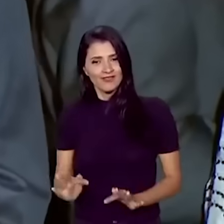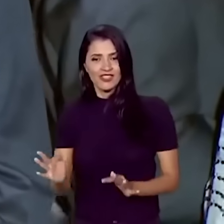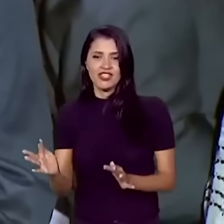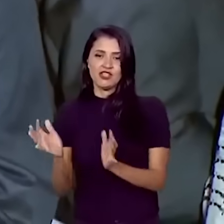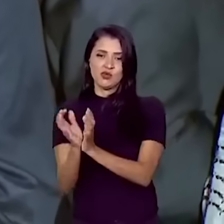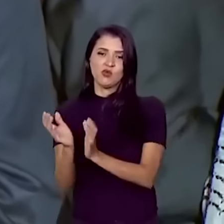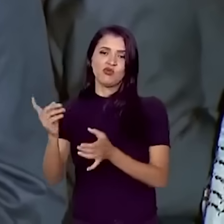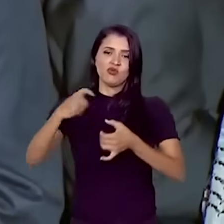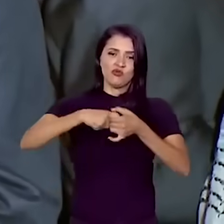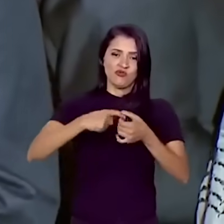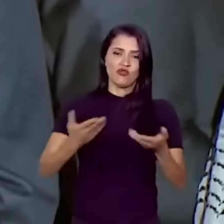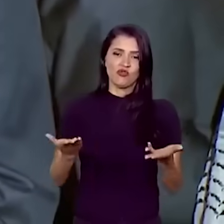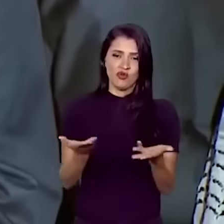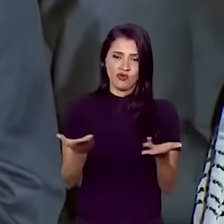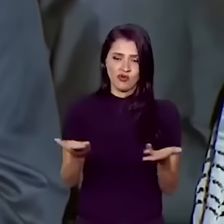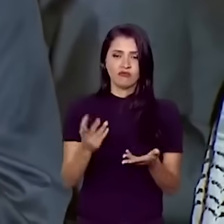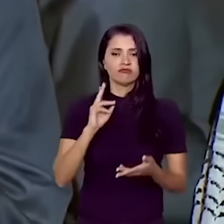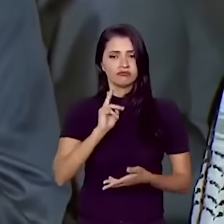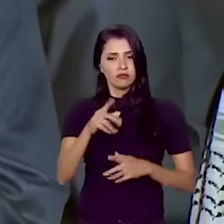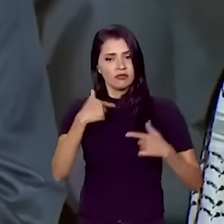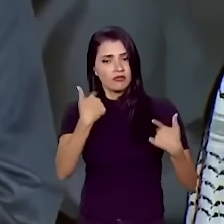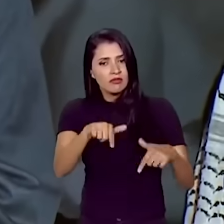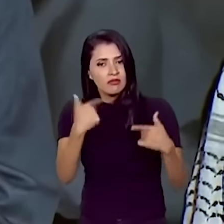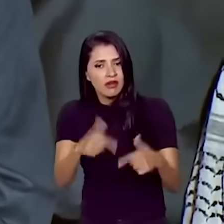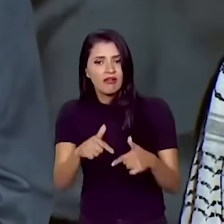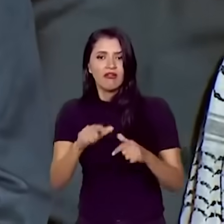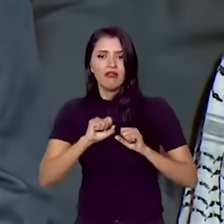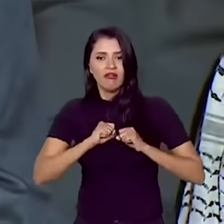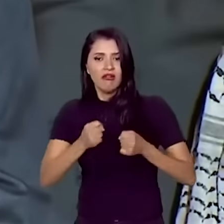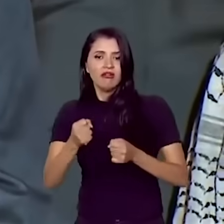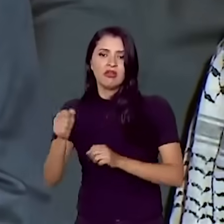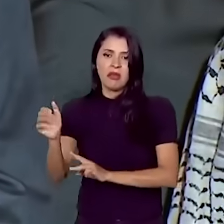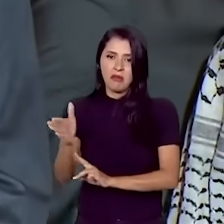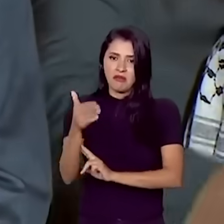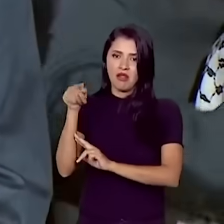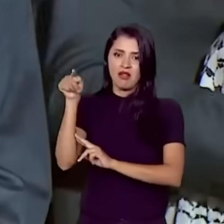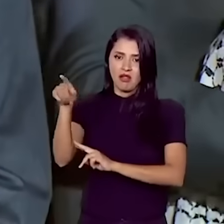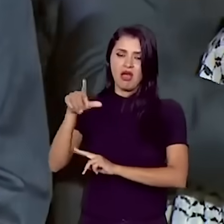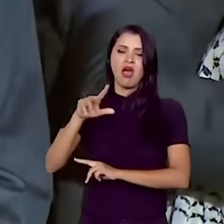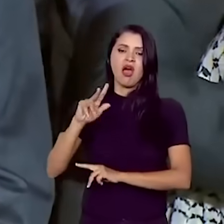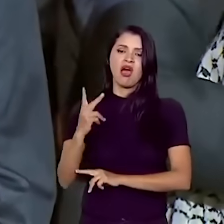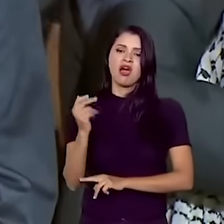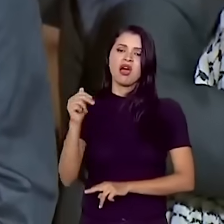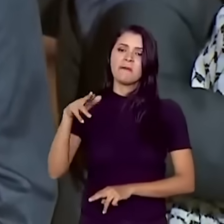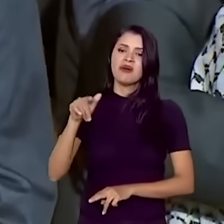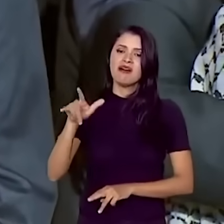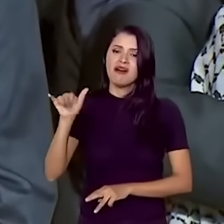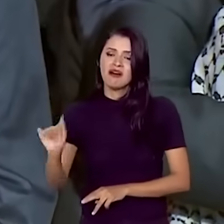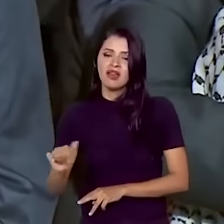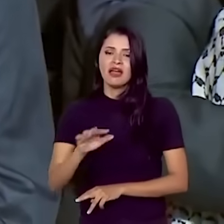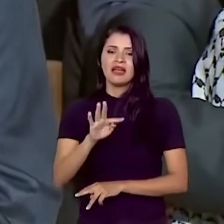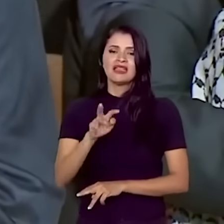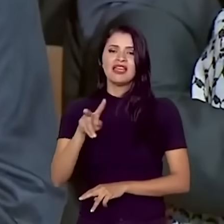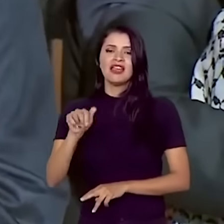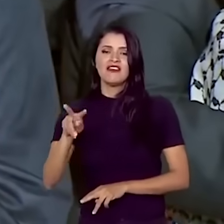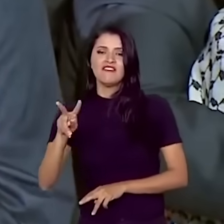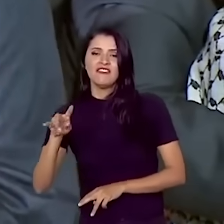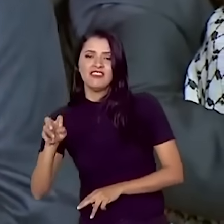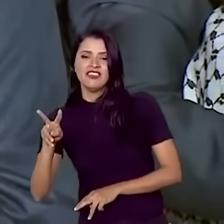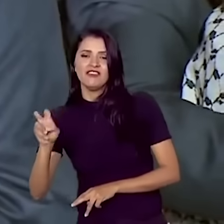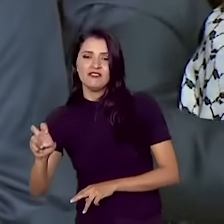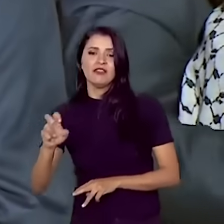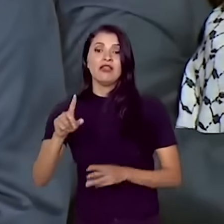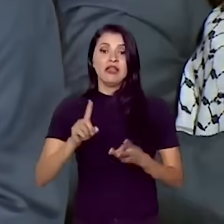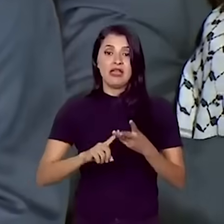novo grupo. Vamos continuar trabalhando através das nossas embaixadas em Ramala, em Tel Aviv e no Cairo para